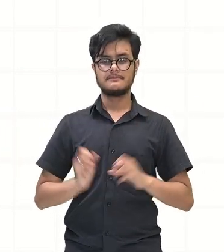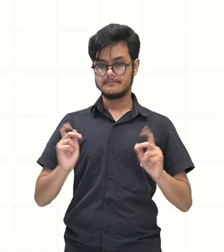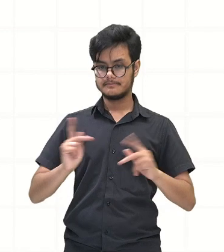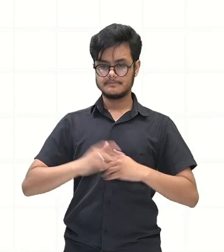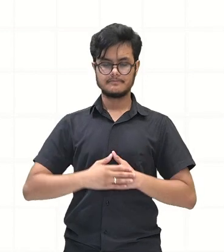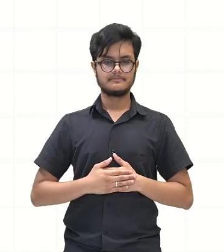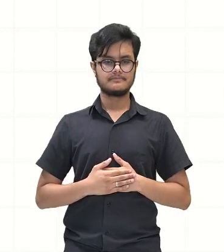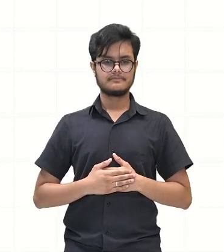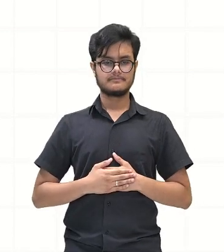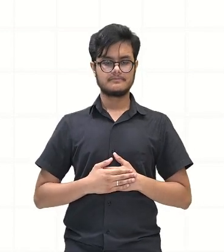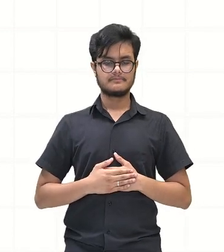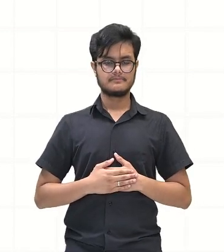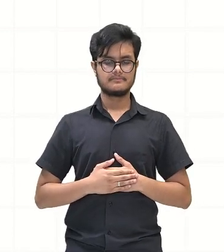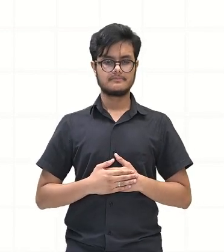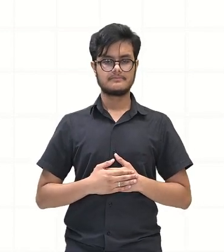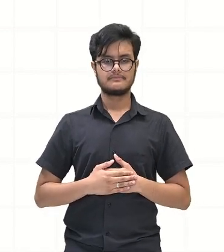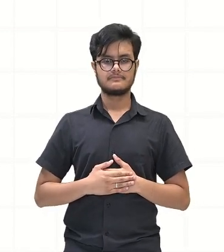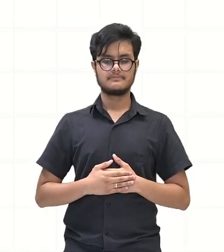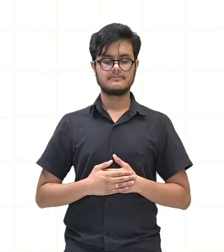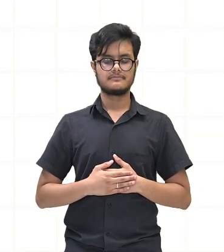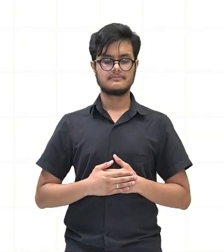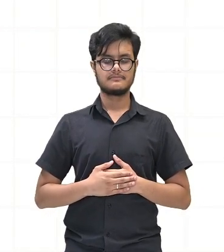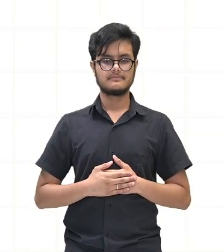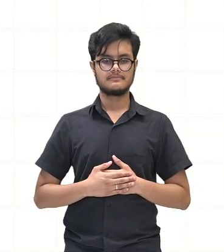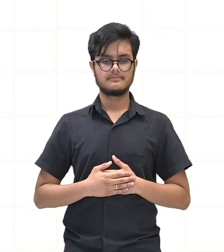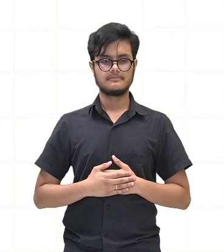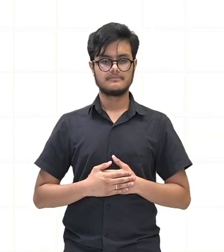certo? Continuando, vamos observar aí